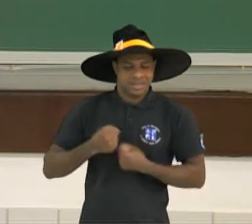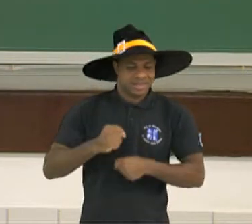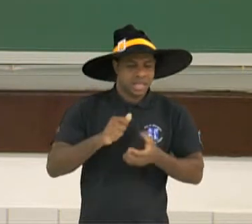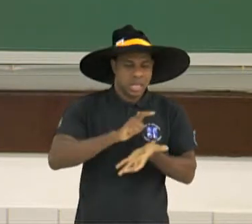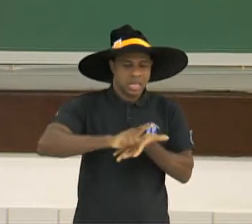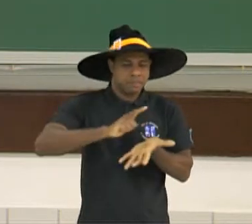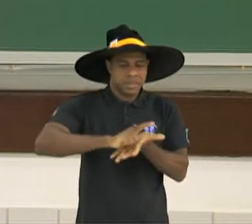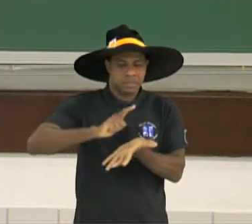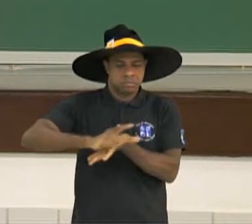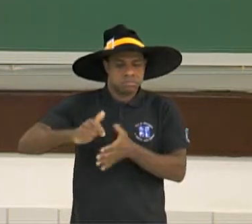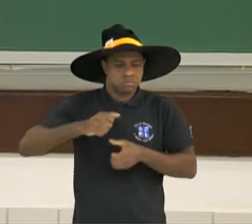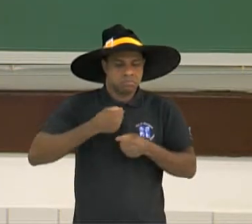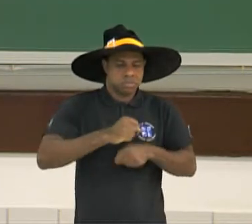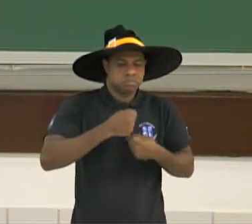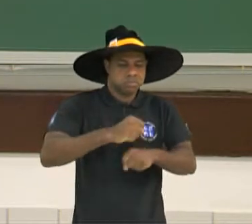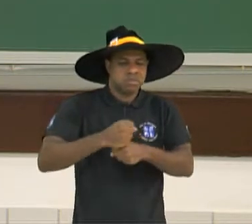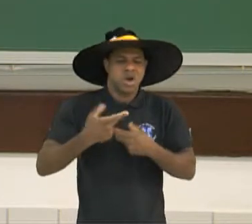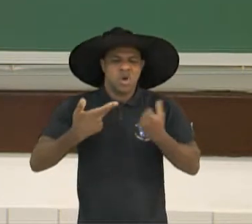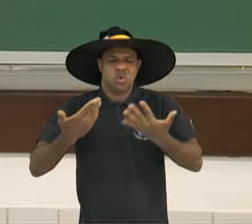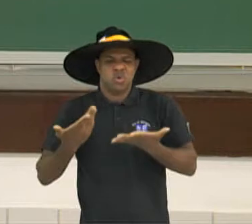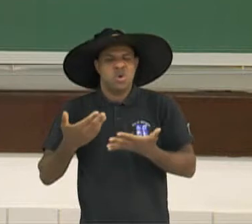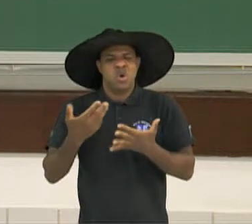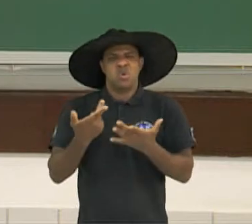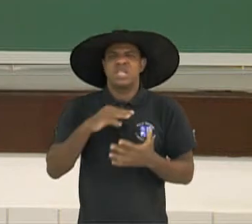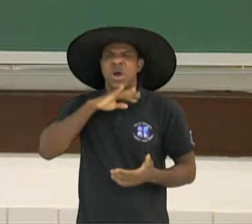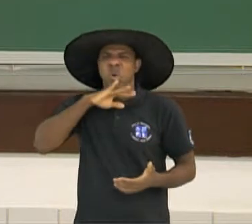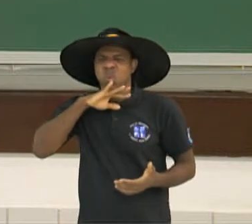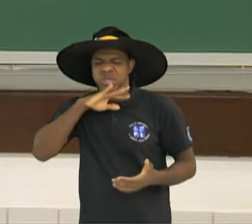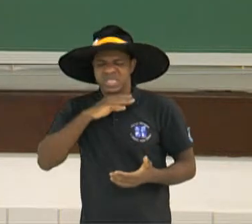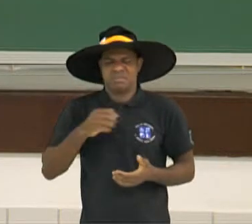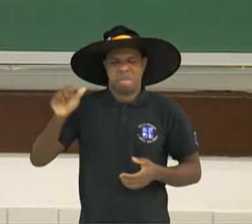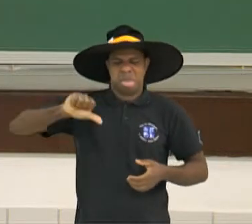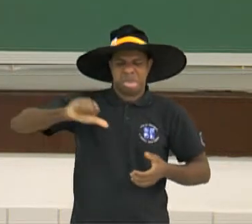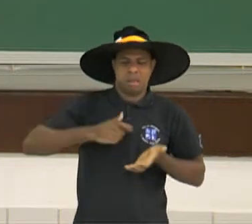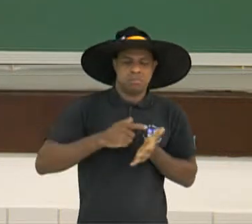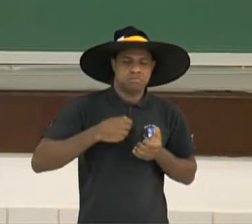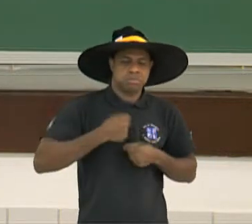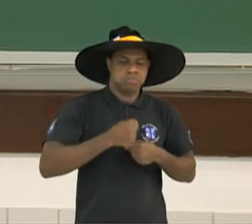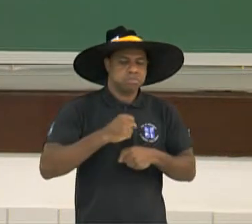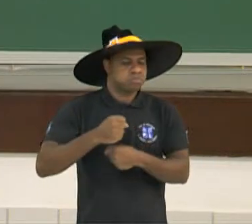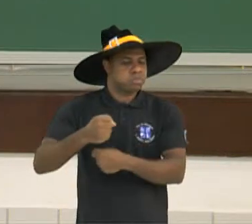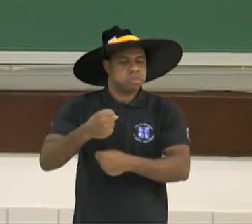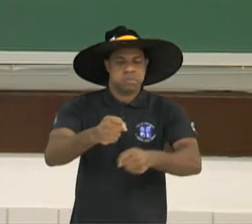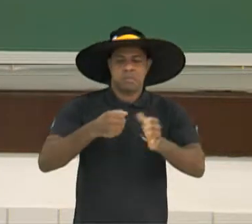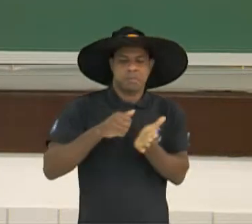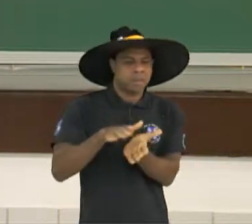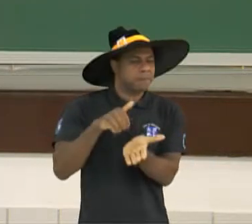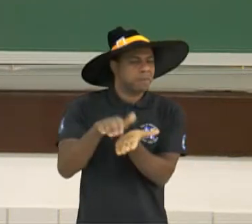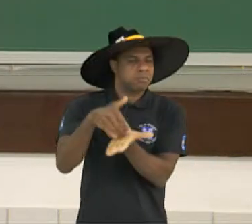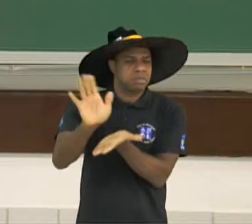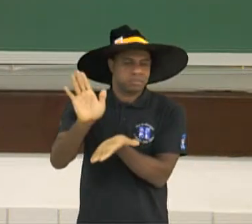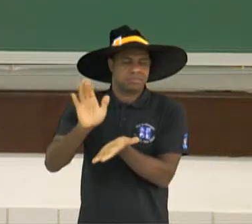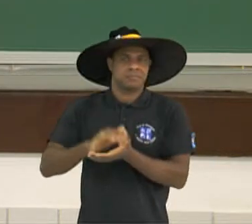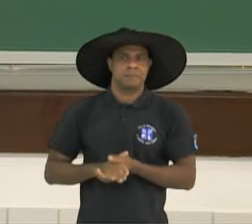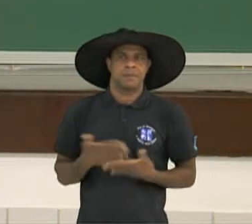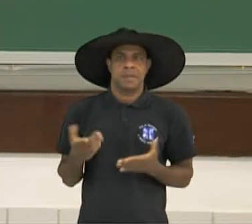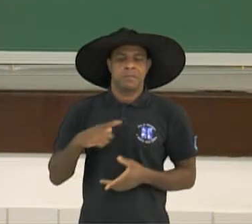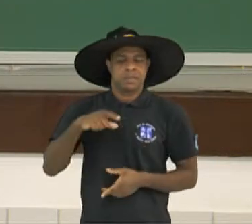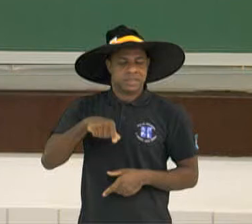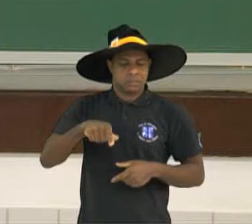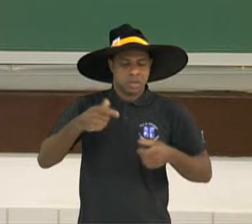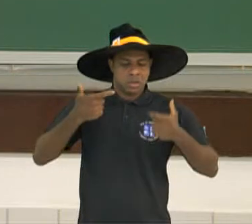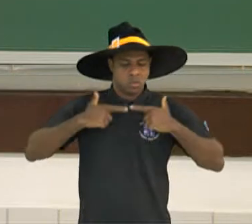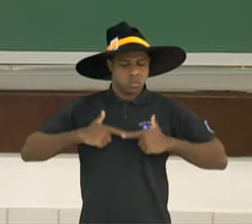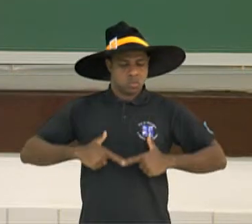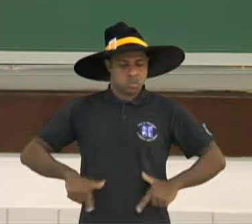todas as coisas negativas que estão dentro da sua casa ou na sua região e colocá-las para fora para que você tenha um ambiente